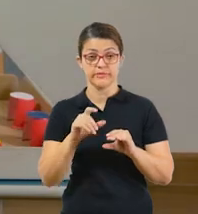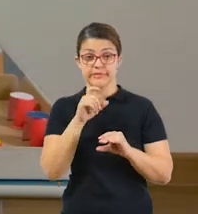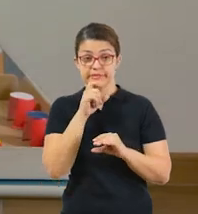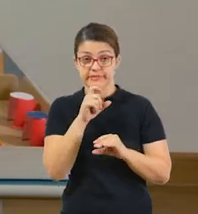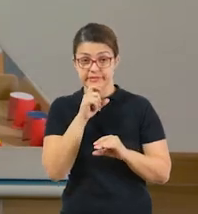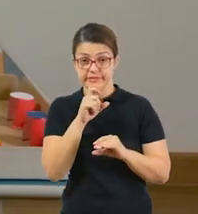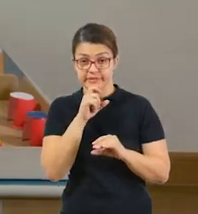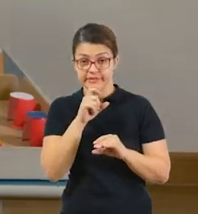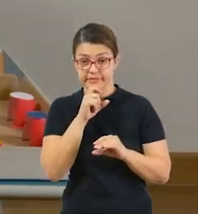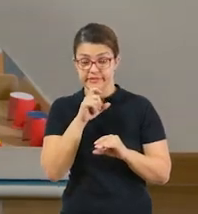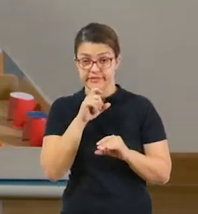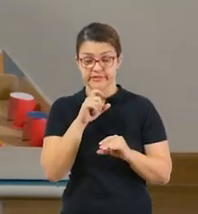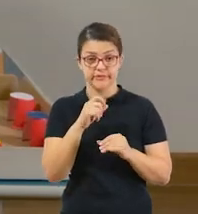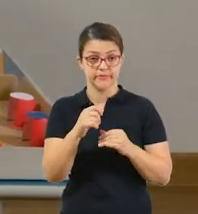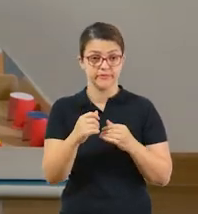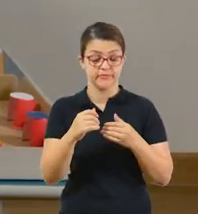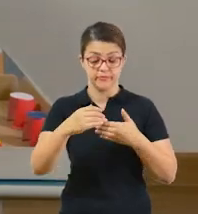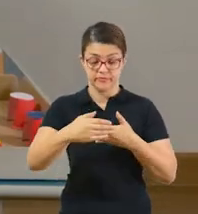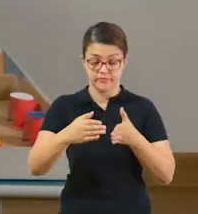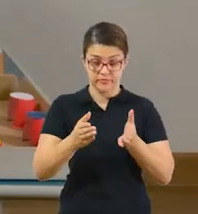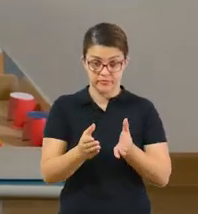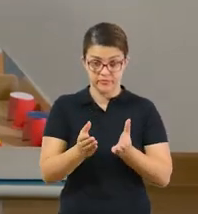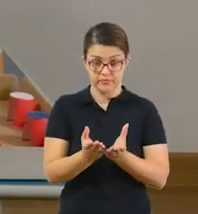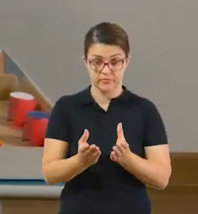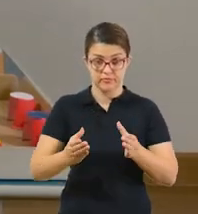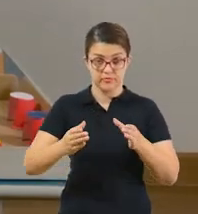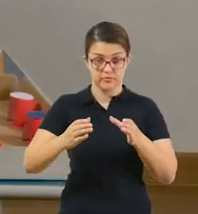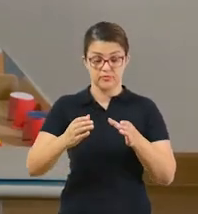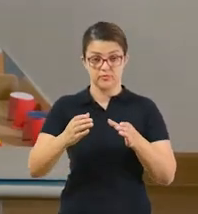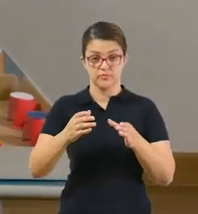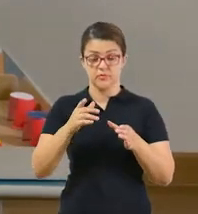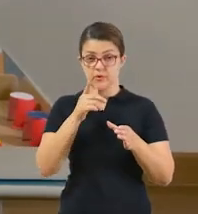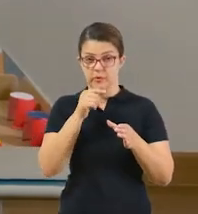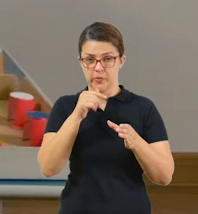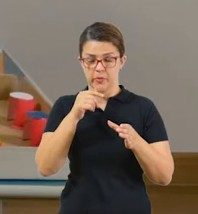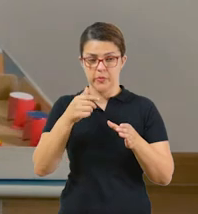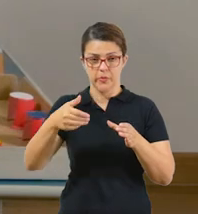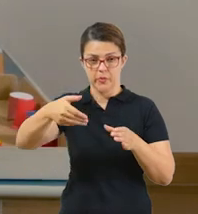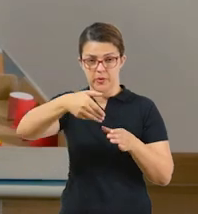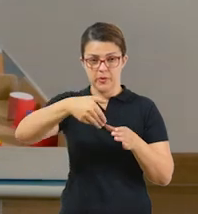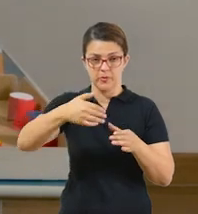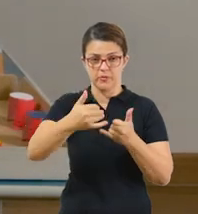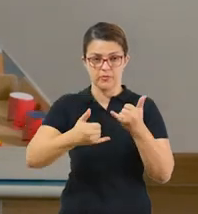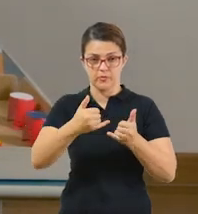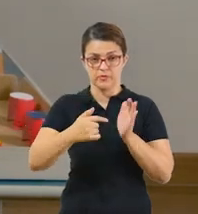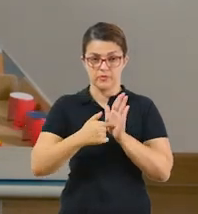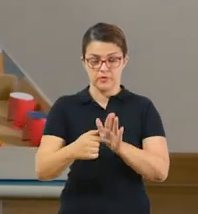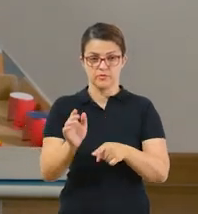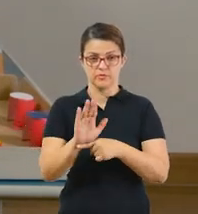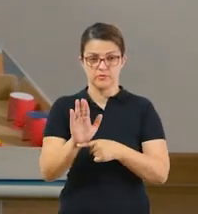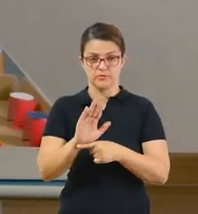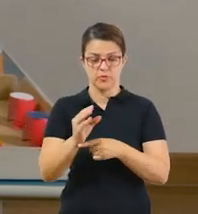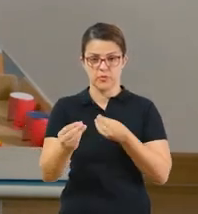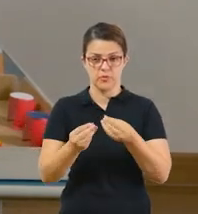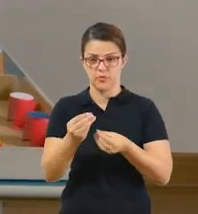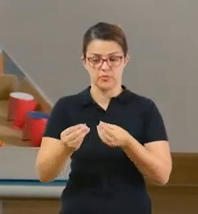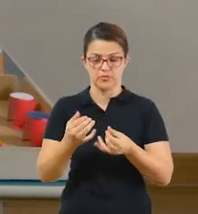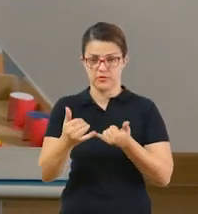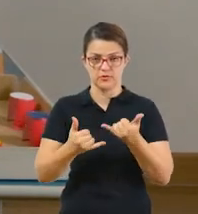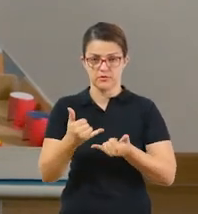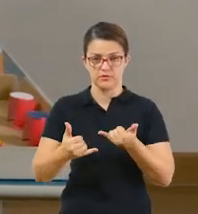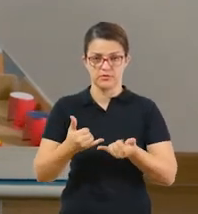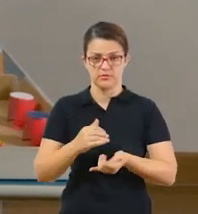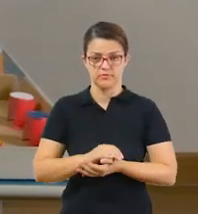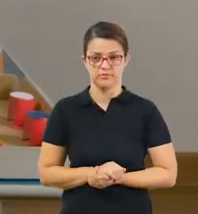vocês vão precisar de alguns chumaços de algodão, o gelo, cubos de gelo e uma bacia com água. E eu vou mostrar para vocês num videozinho como que